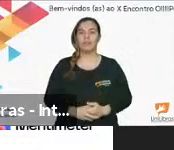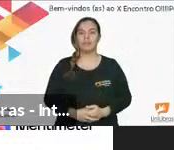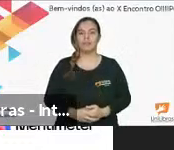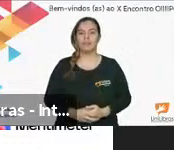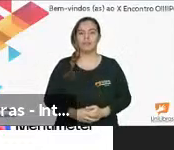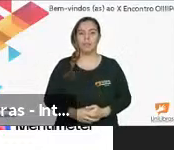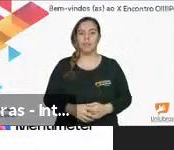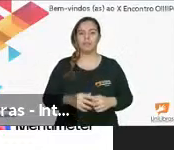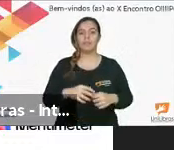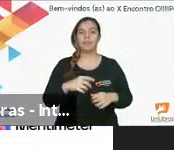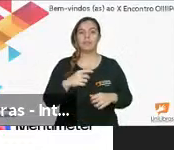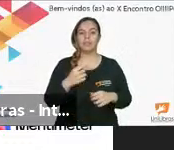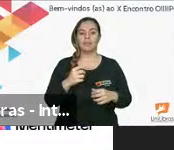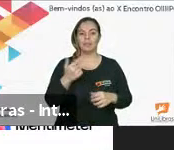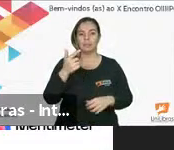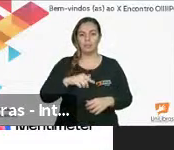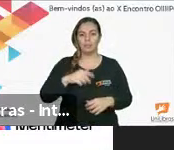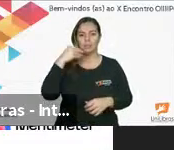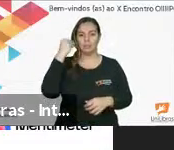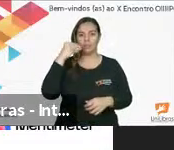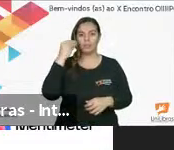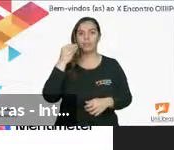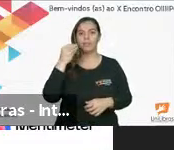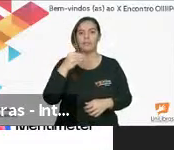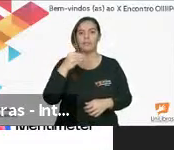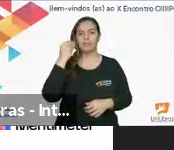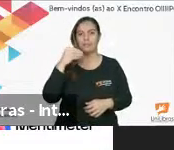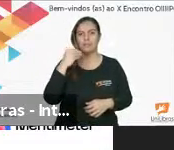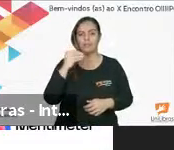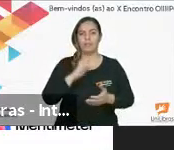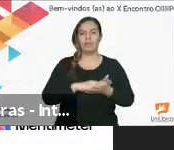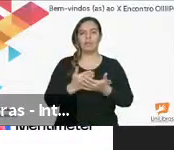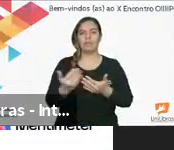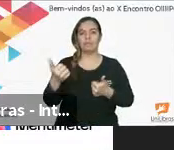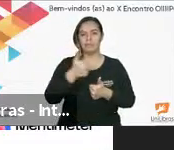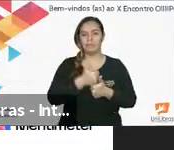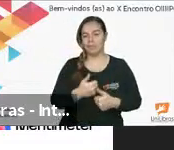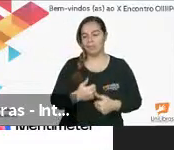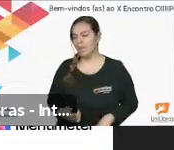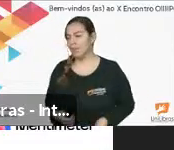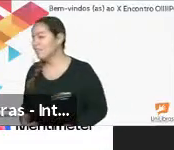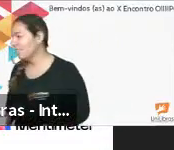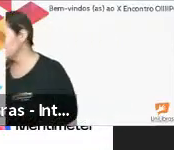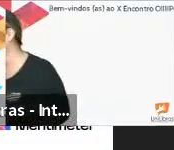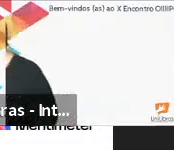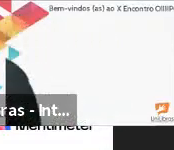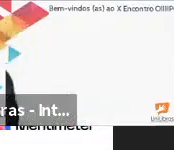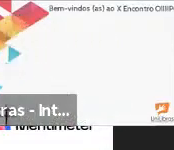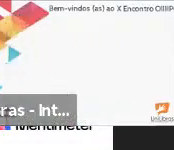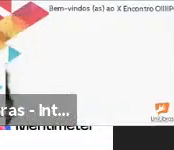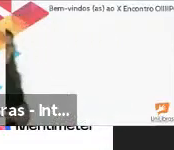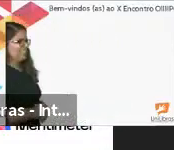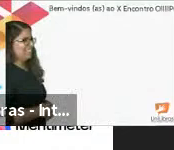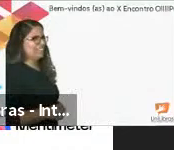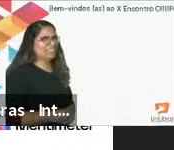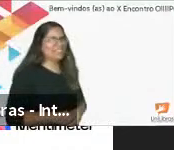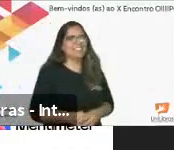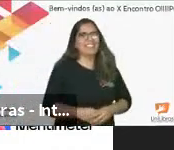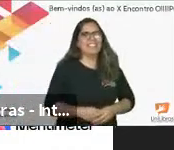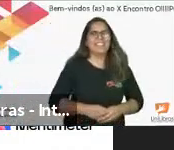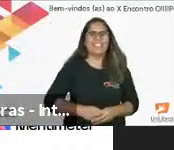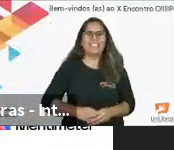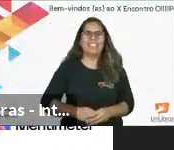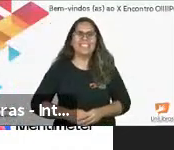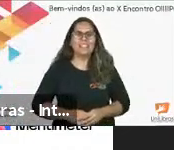uma experiência muito importante que foi feita, realizada por um neurobiólogo americano chamado Sperry.